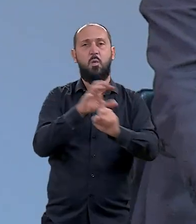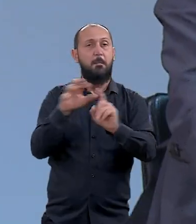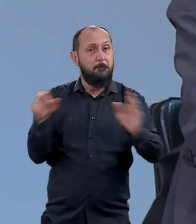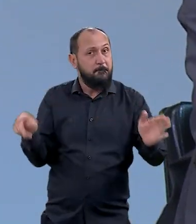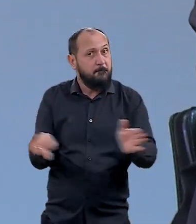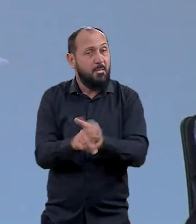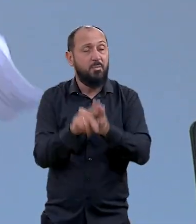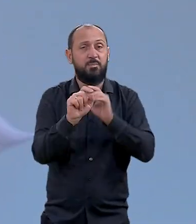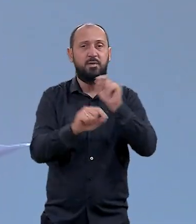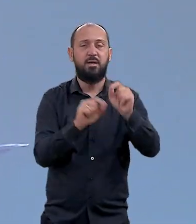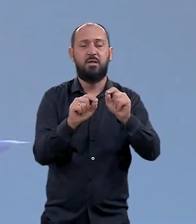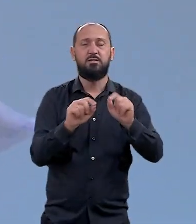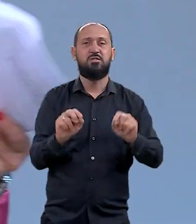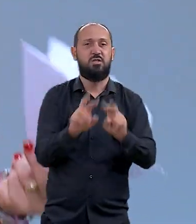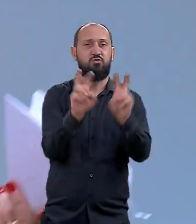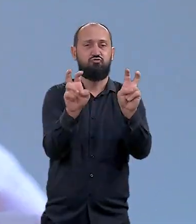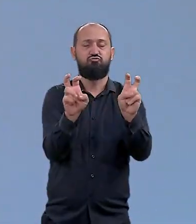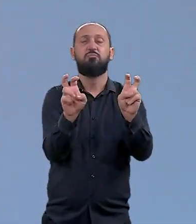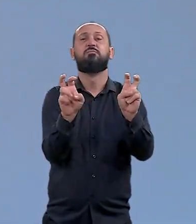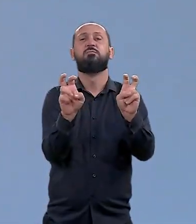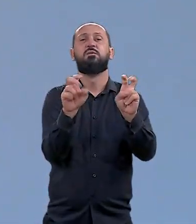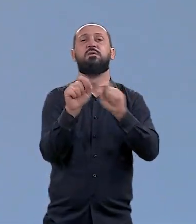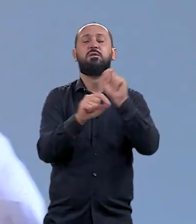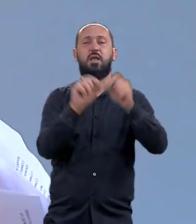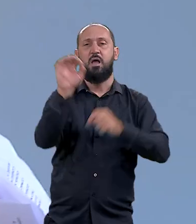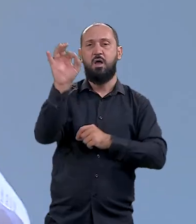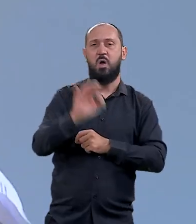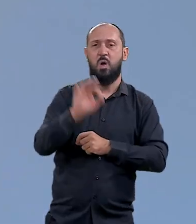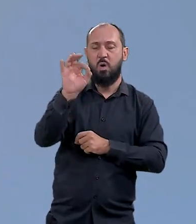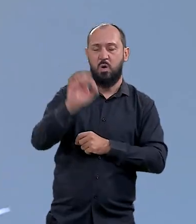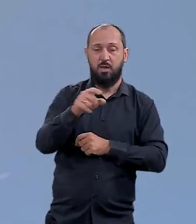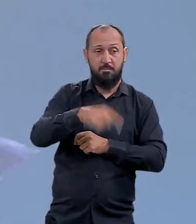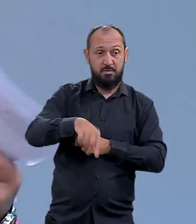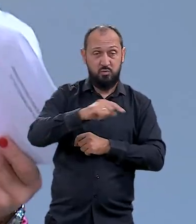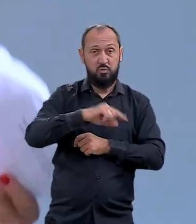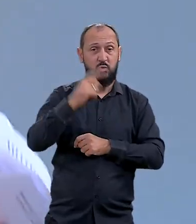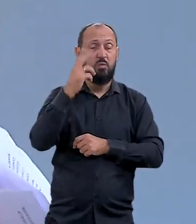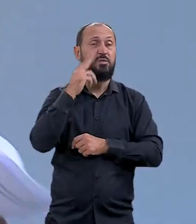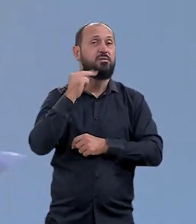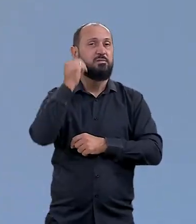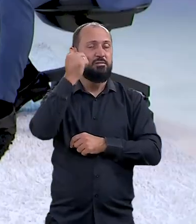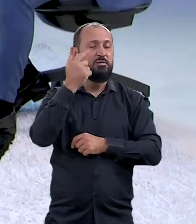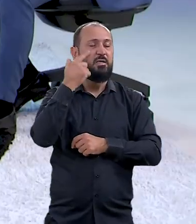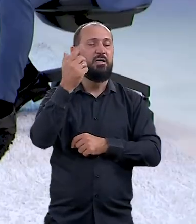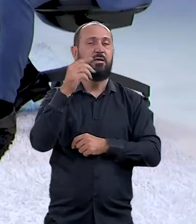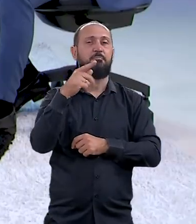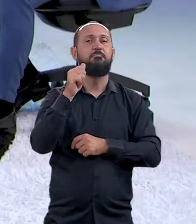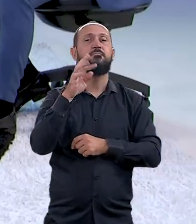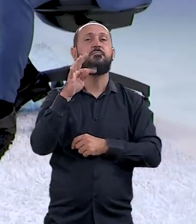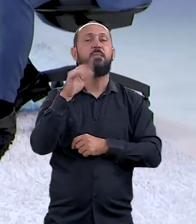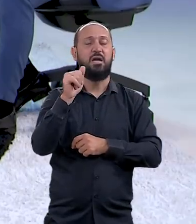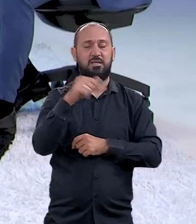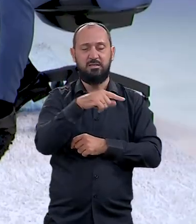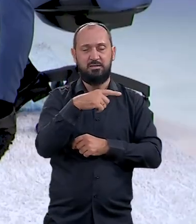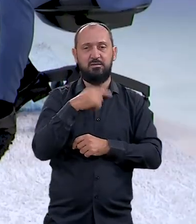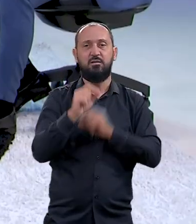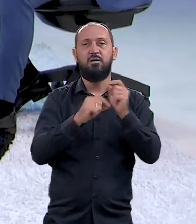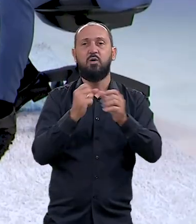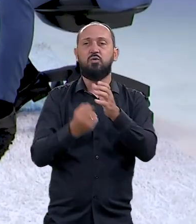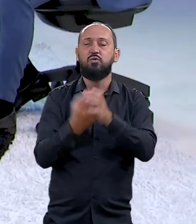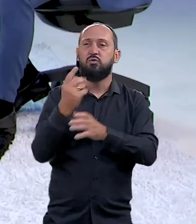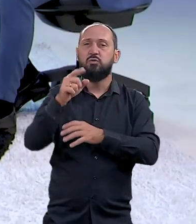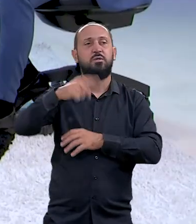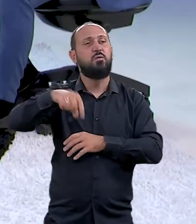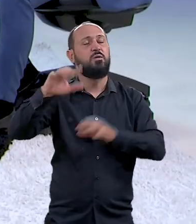partidário, como será essa distribuição entre mulheres e negros? Existe diferença? Teve alguma atualização nesse sentido? Olha, muita.